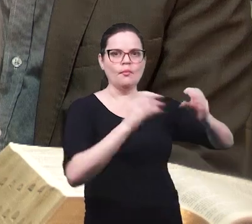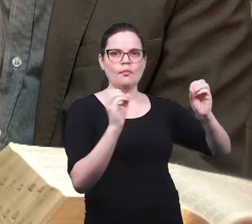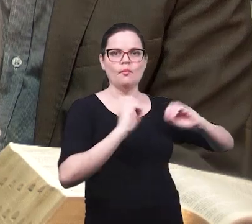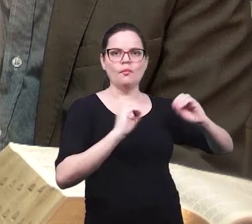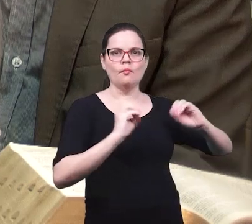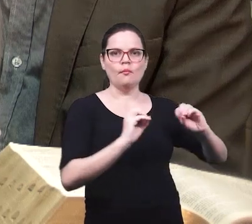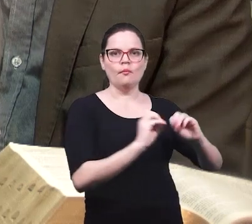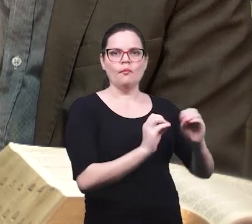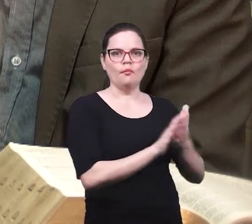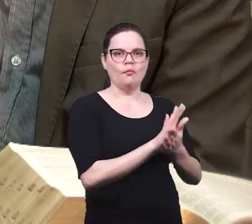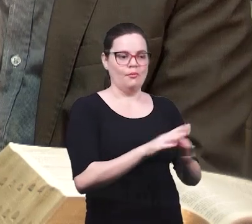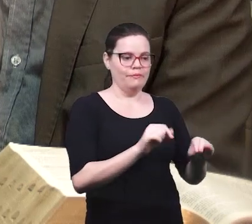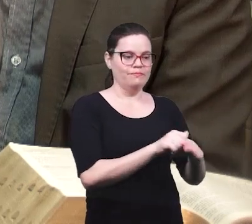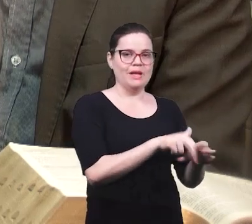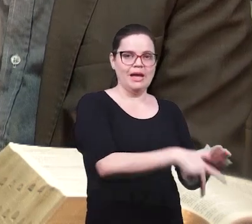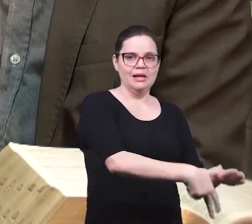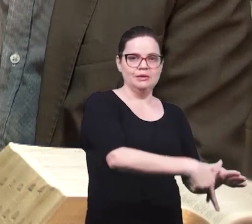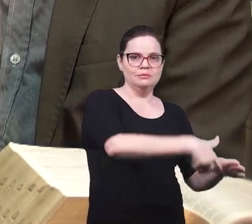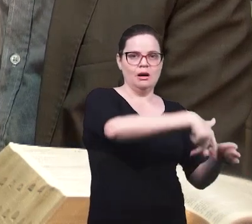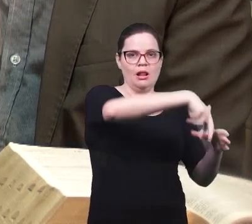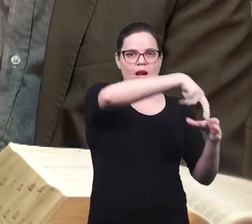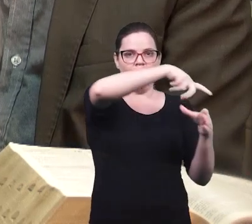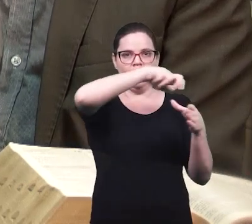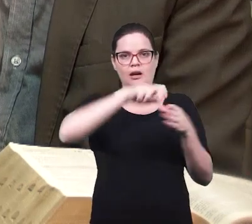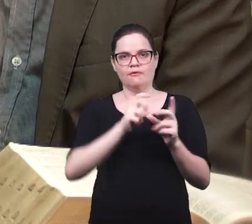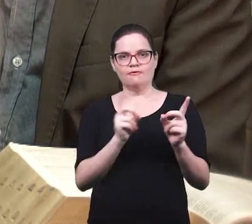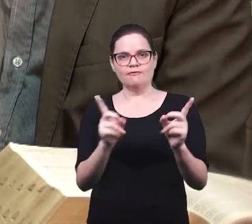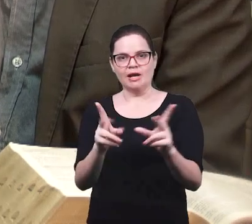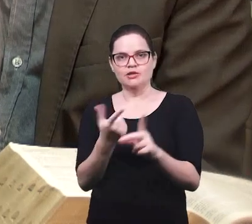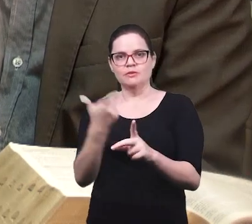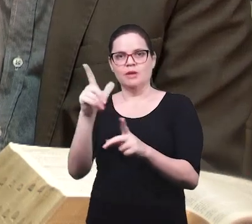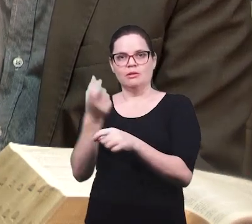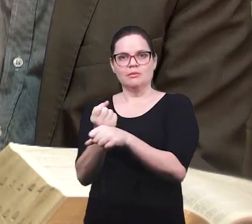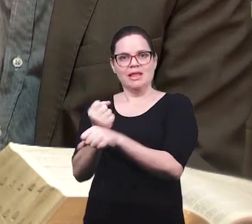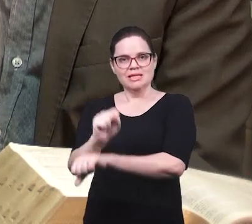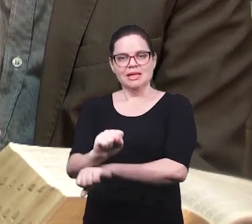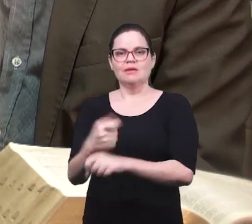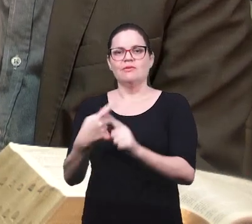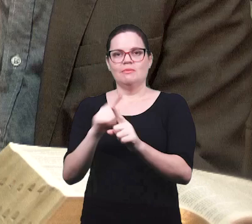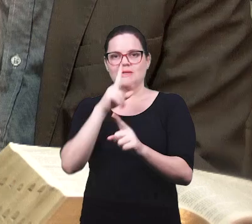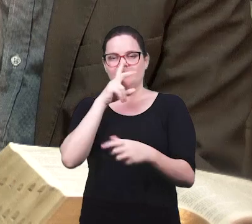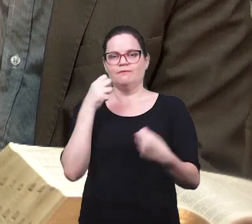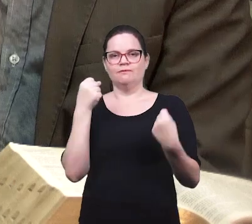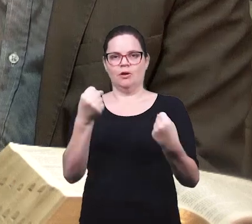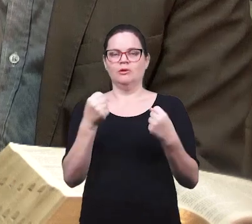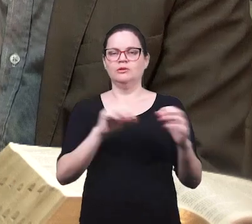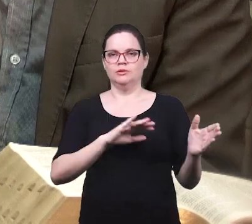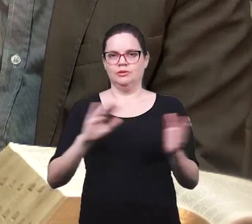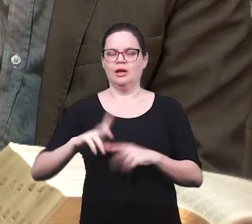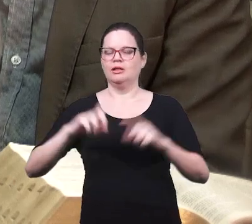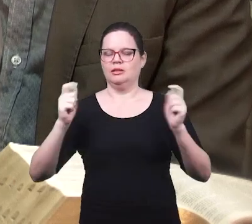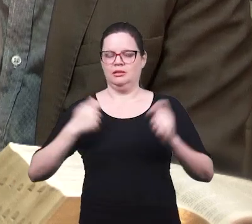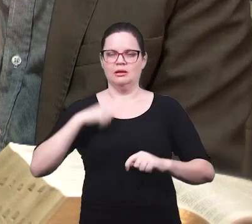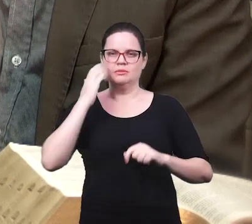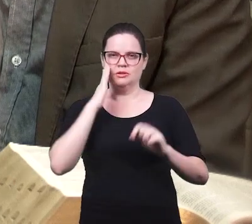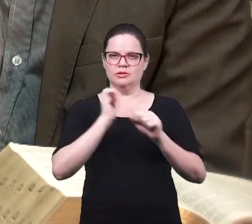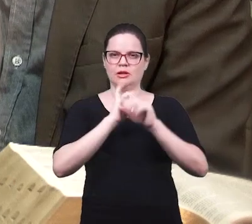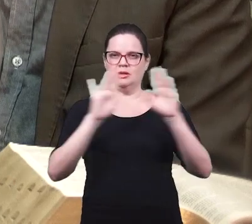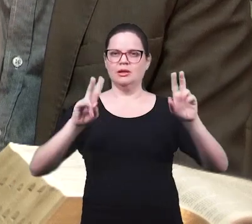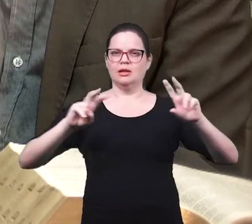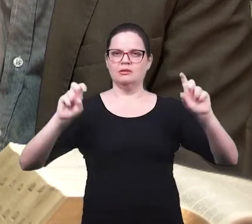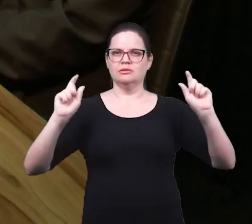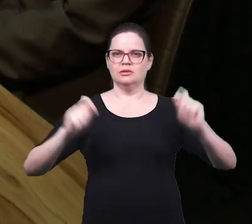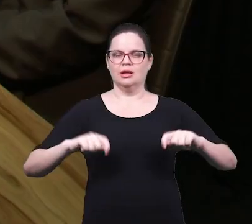sem água, né? Sairia dali muito mais forte e com um brilho maior do Espírito do Senhor. Já temos aqui algo que nós